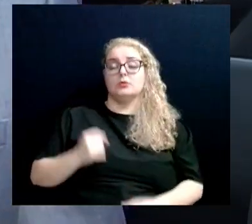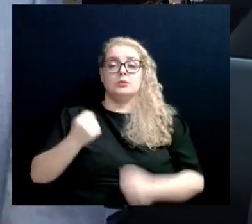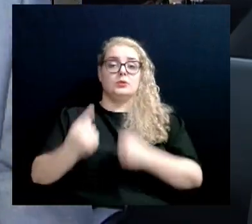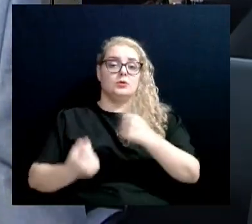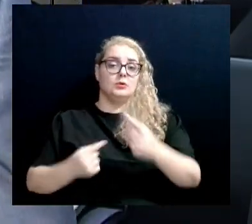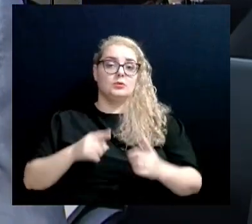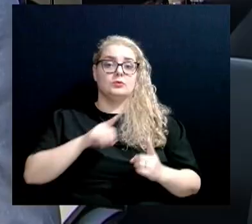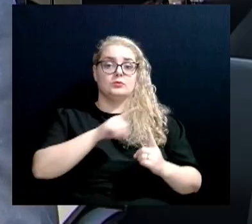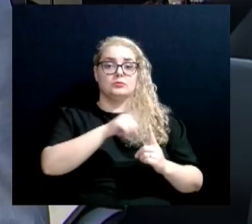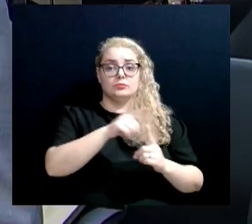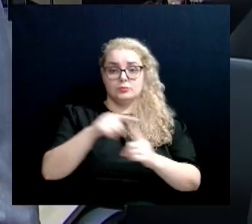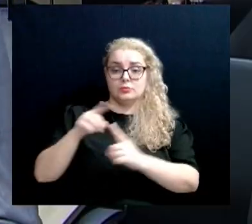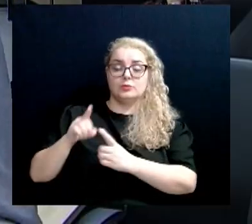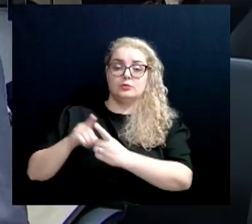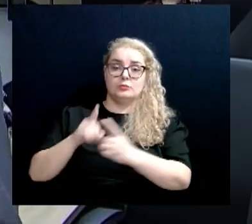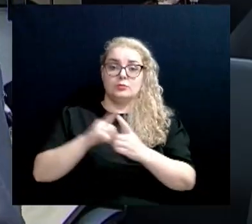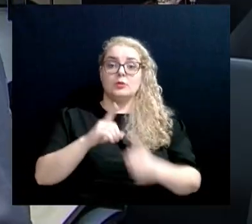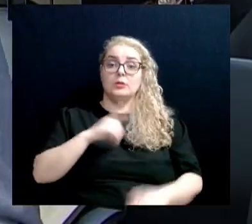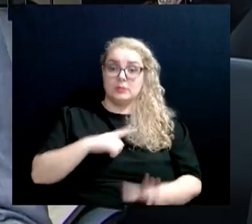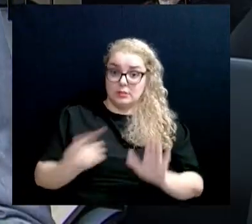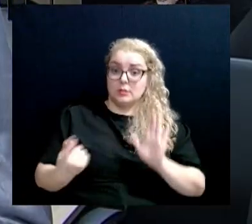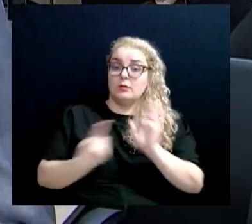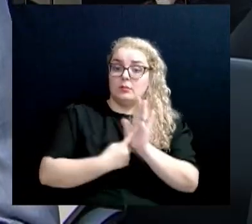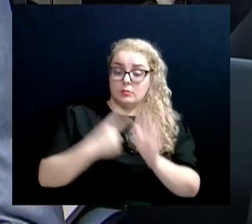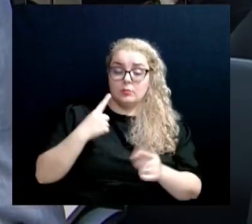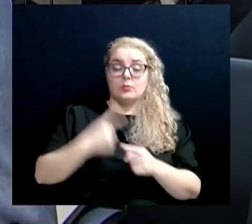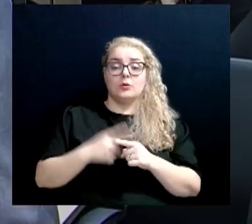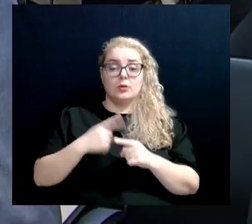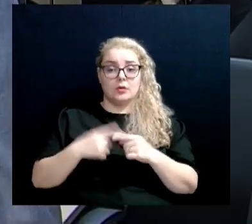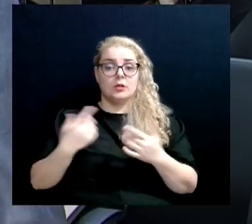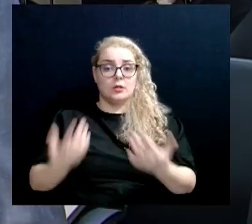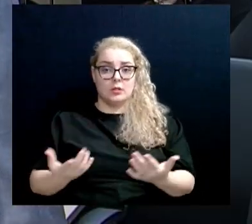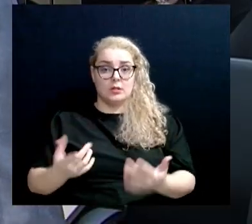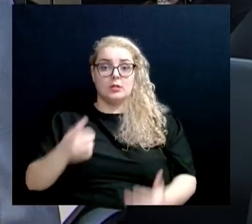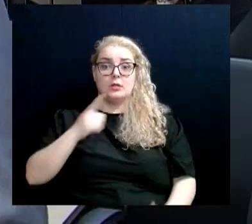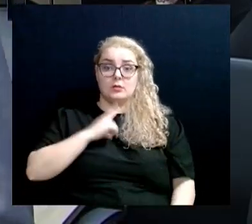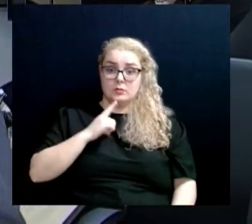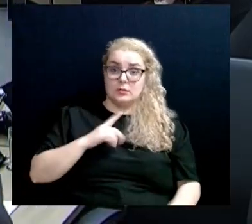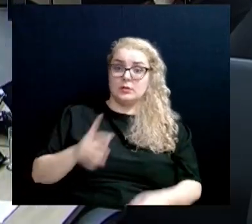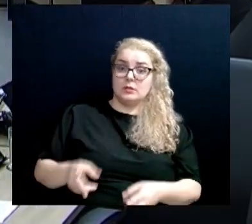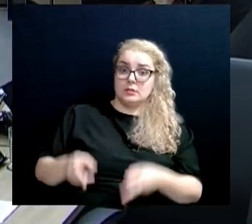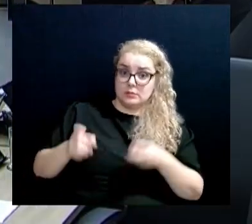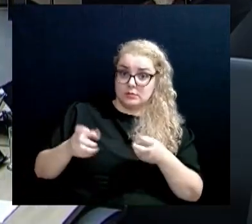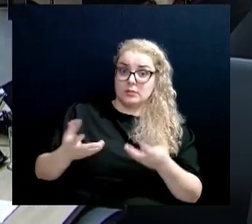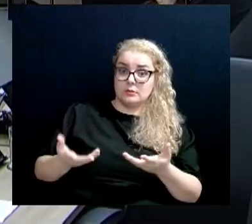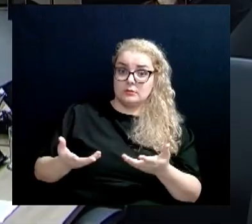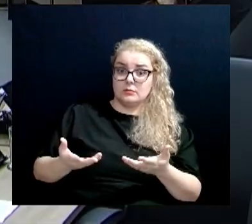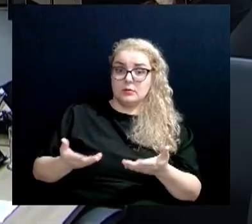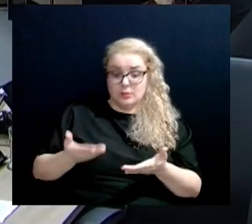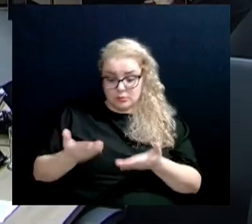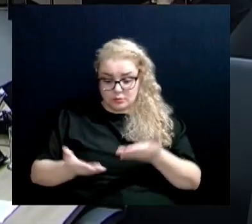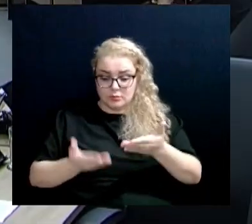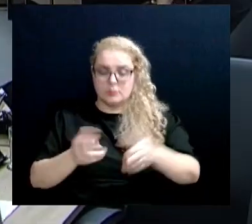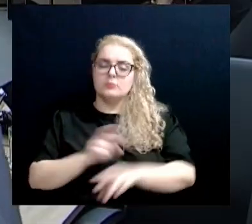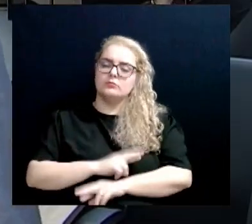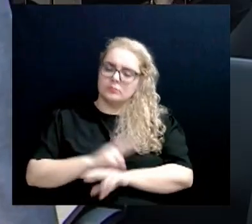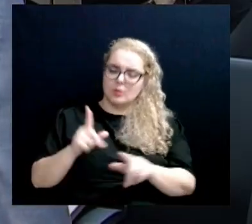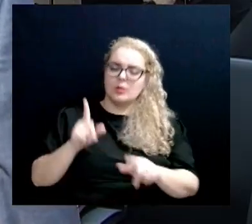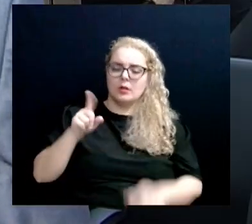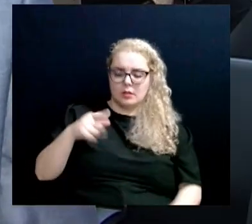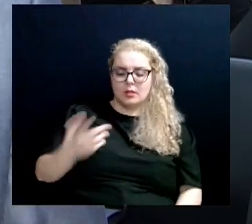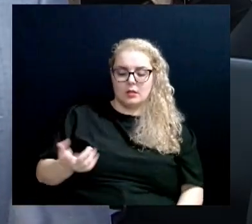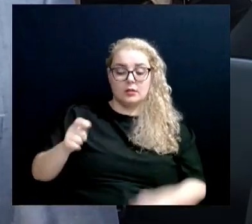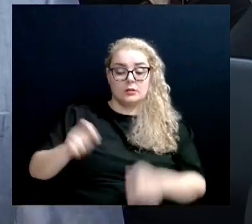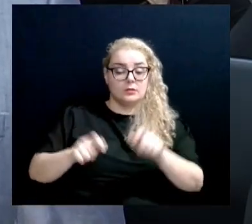atendimento, ter esse selo, porque vai ter esse reconhecimento. E o tratamento é diferenciado. Essas